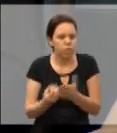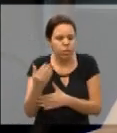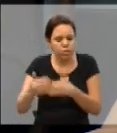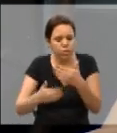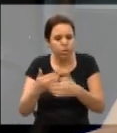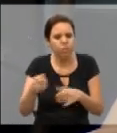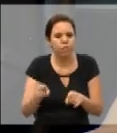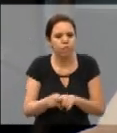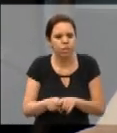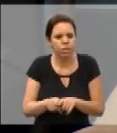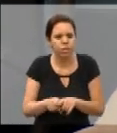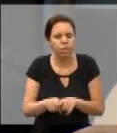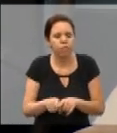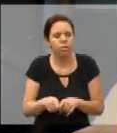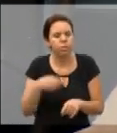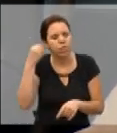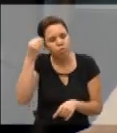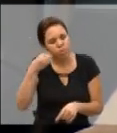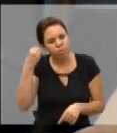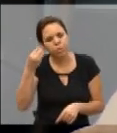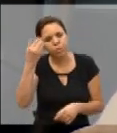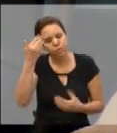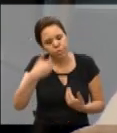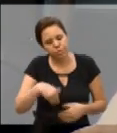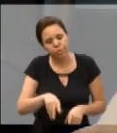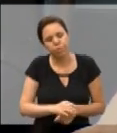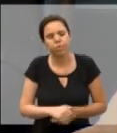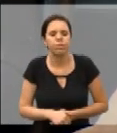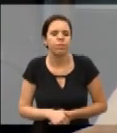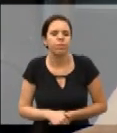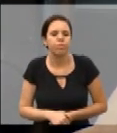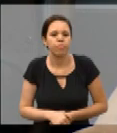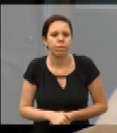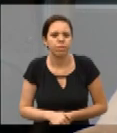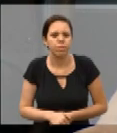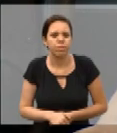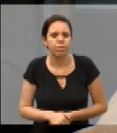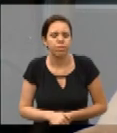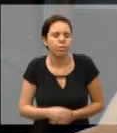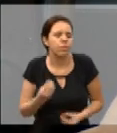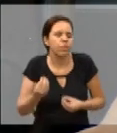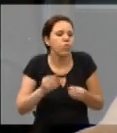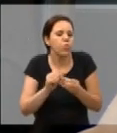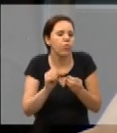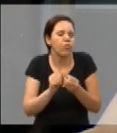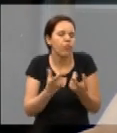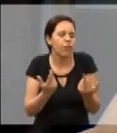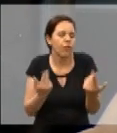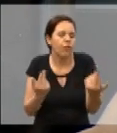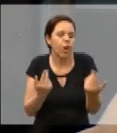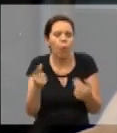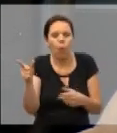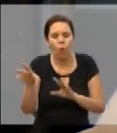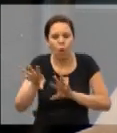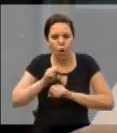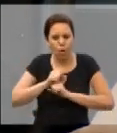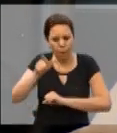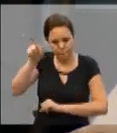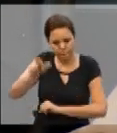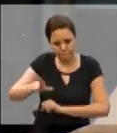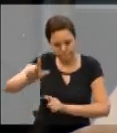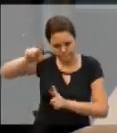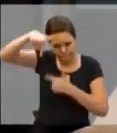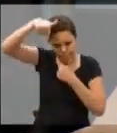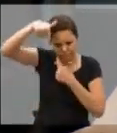partir das minhas vivências e do que como eu faria se eu fosse aquela personagem, se